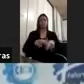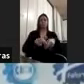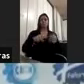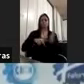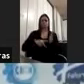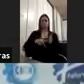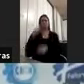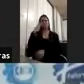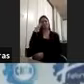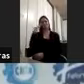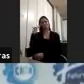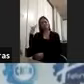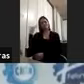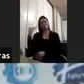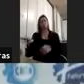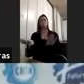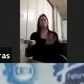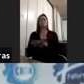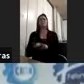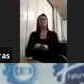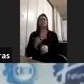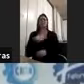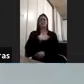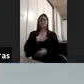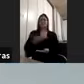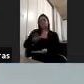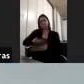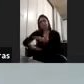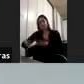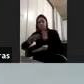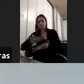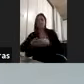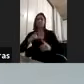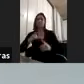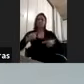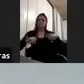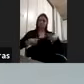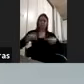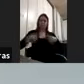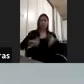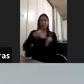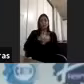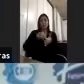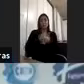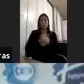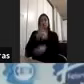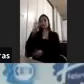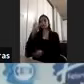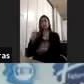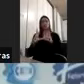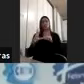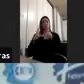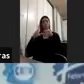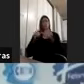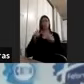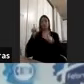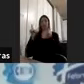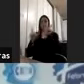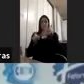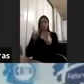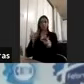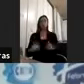fora, é um sindicato de diálogo, um sindicato exatamente isso. Que luta, né? Que você está aqui, você acompanha essa luta também aqui há